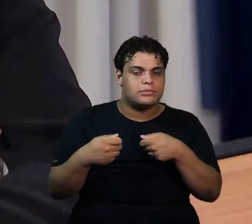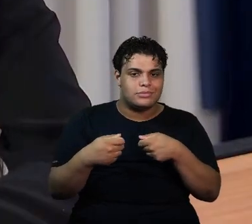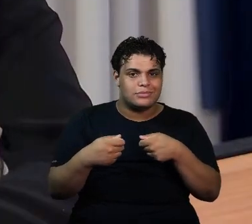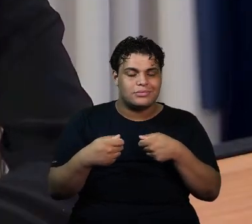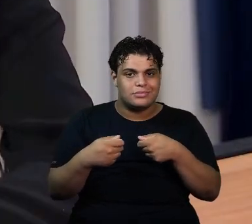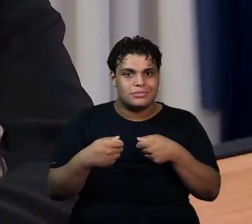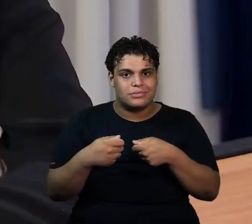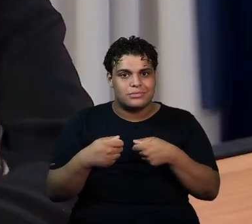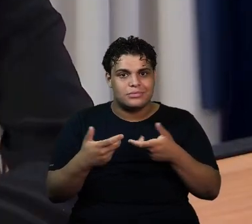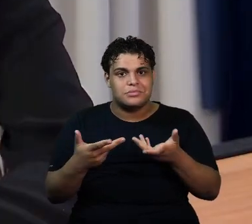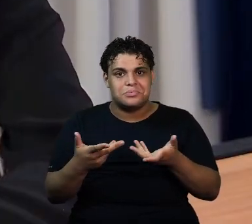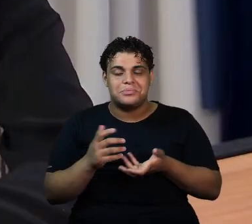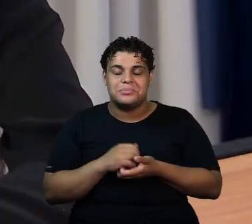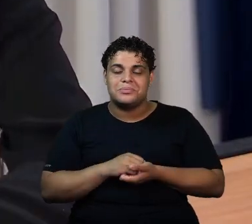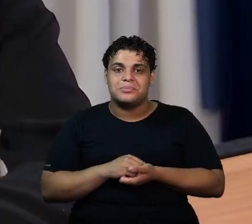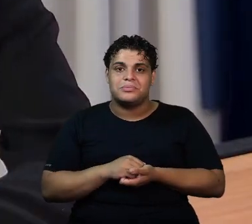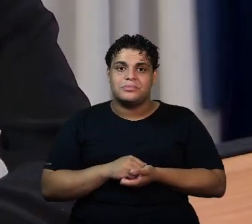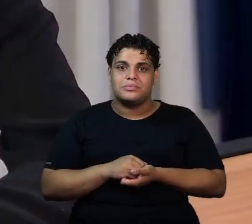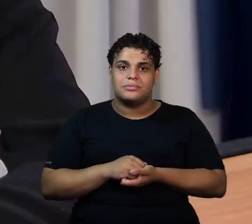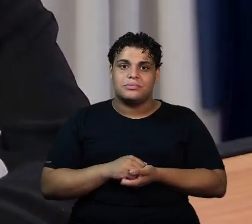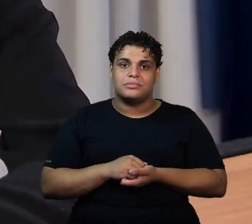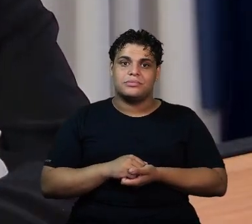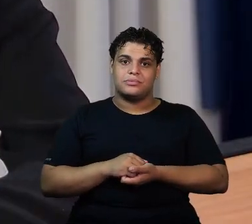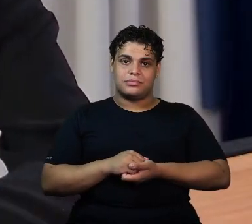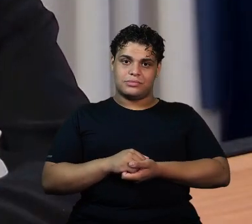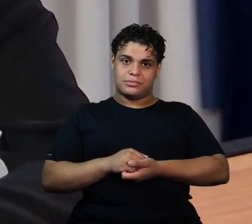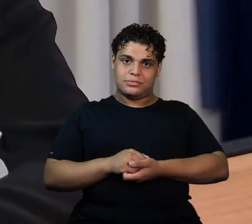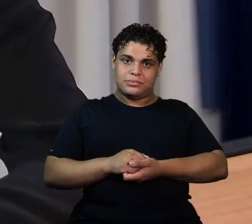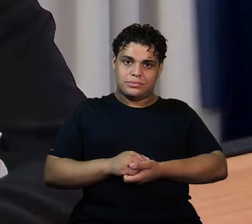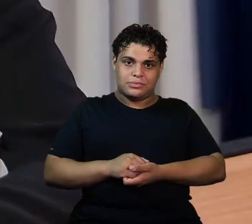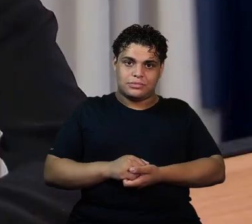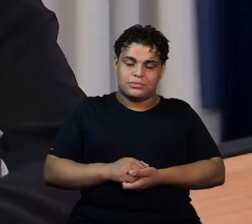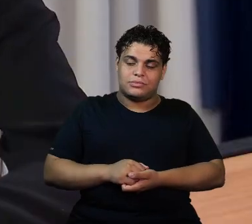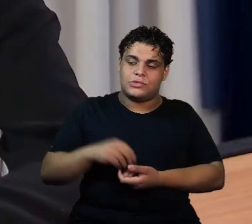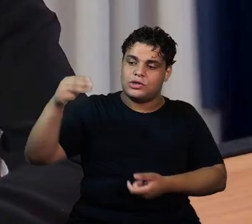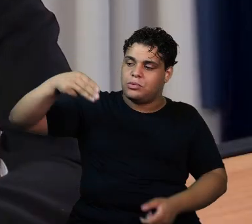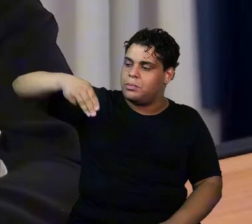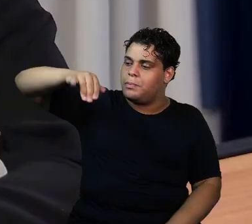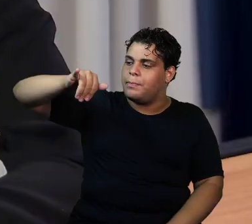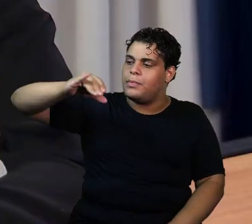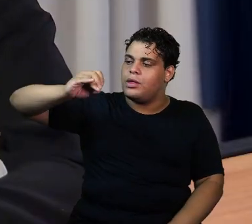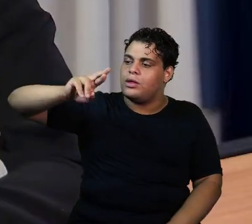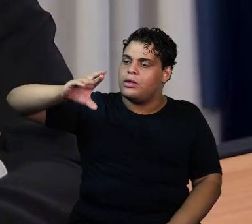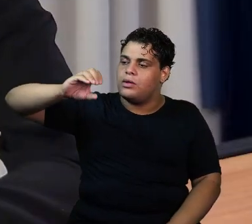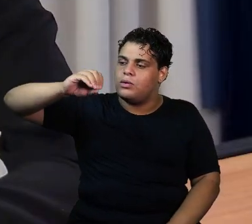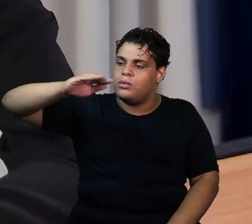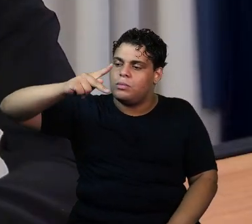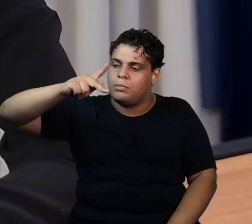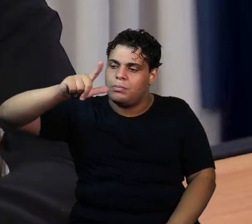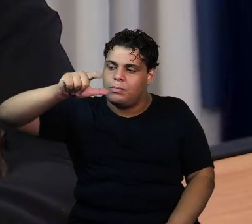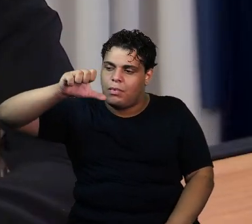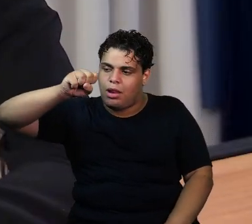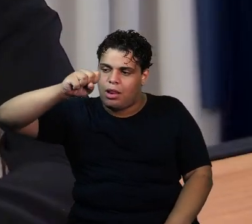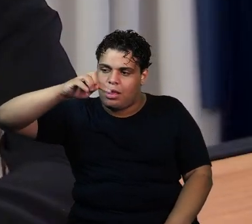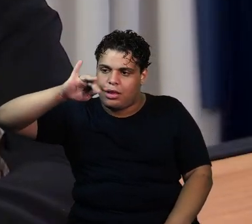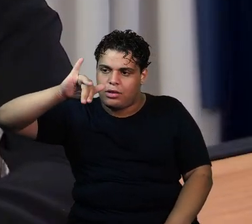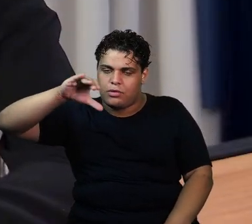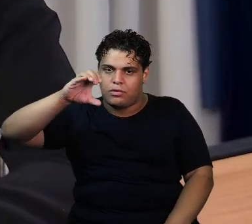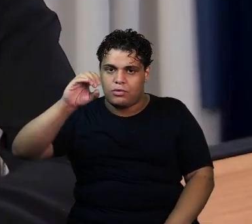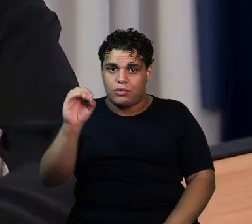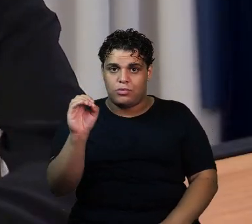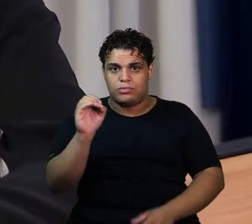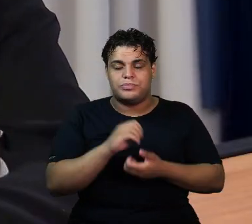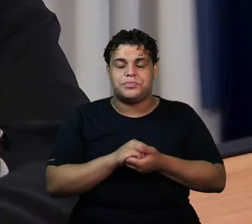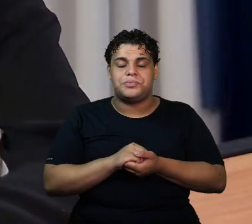E como você falou também sobre a questão do microplástico, a gente não está falando só que faz mal para os animais e polui os oceanos.